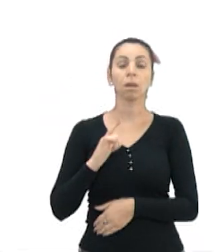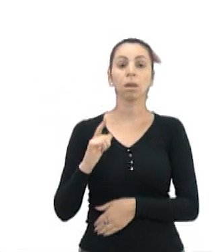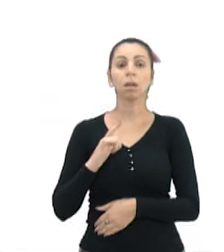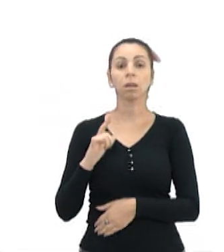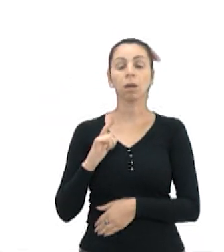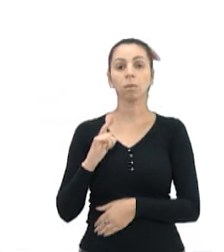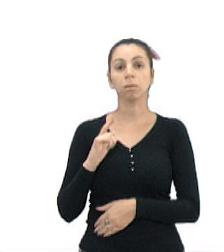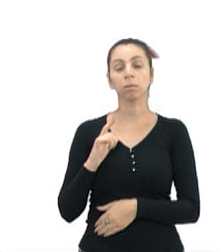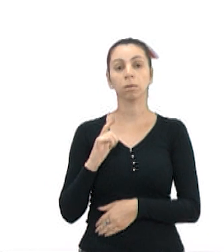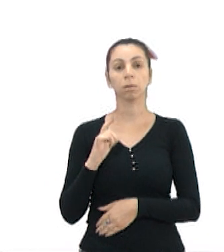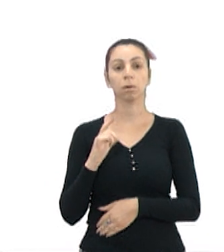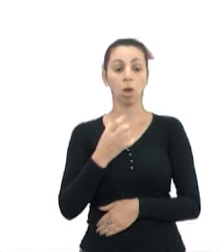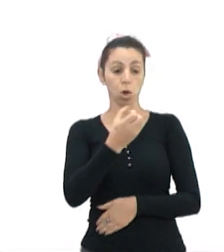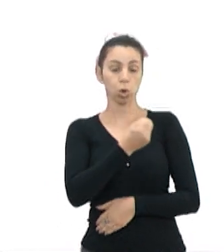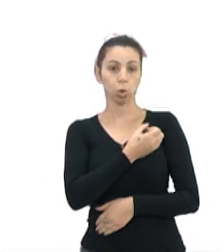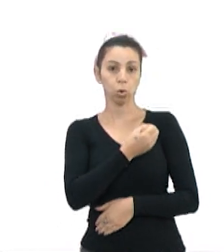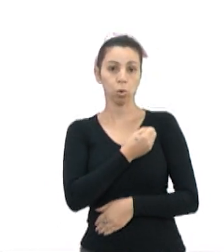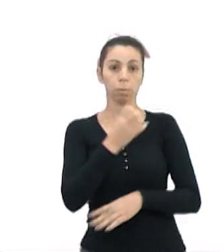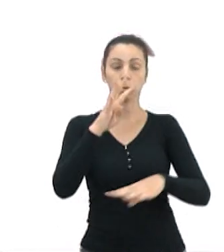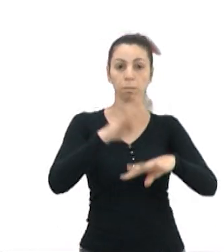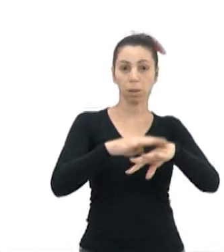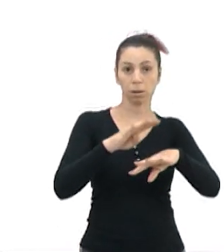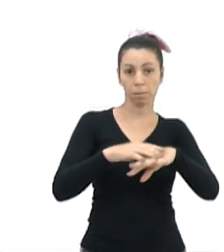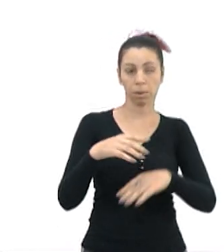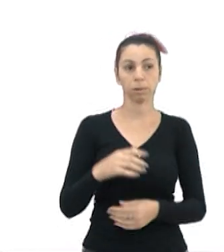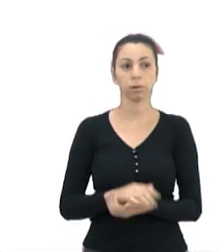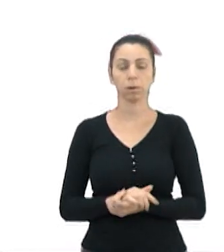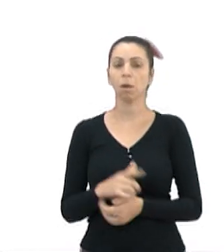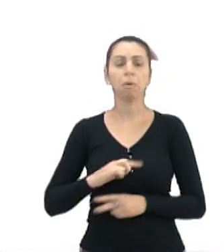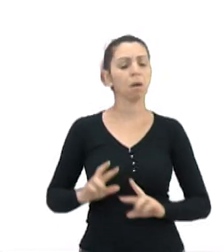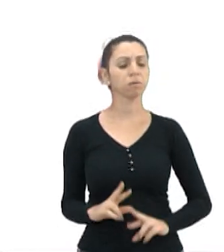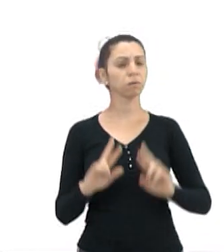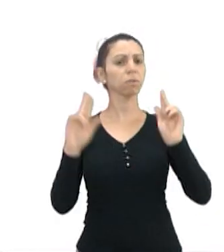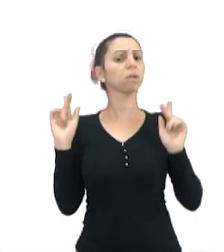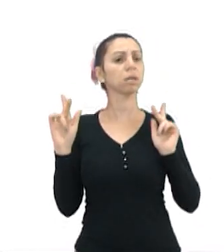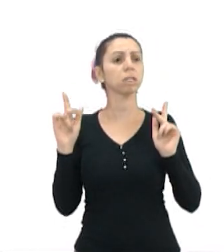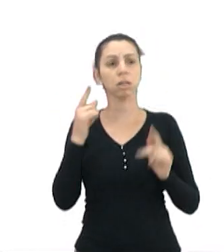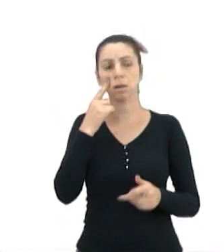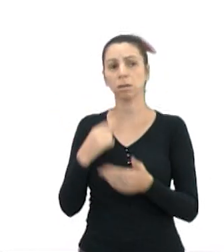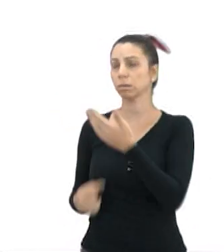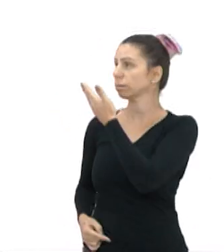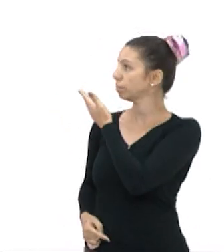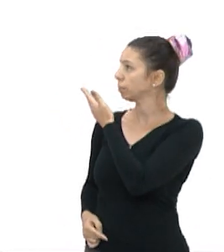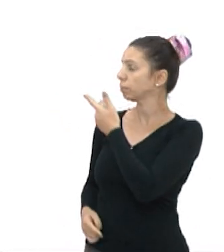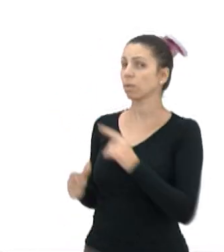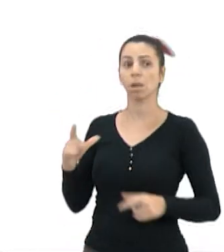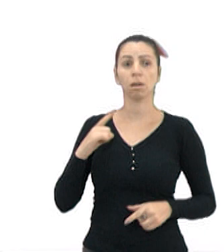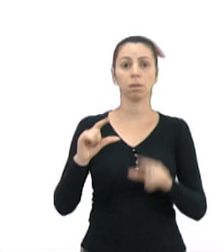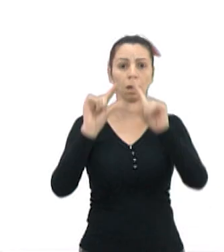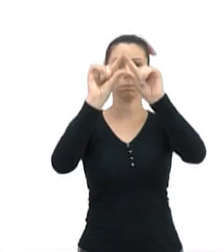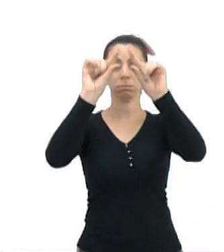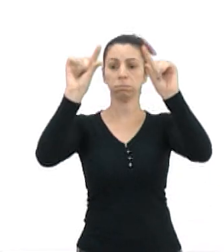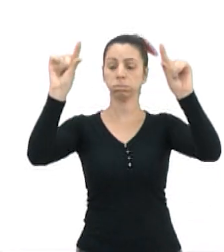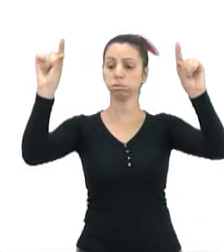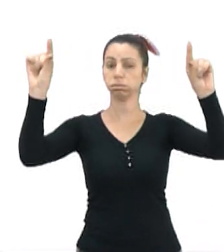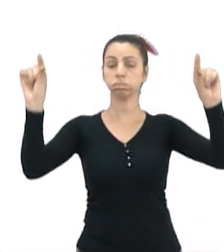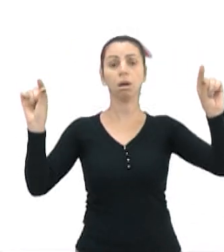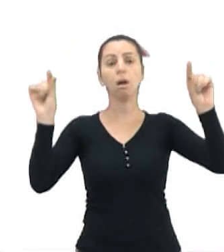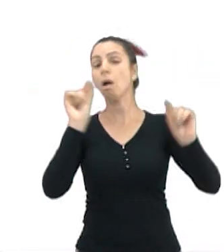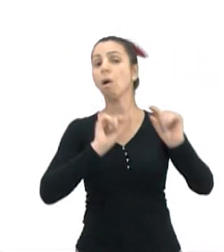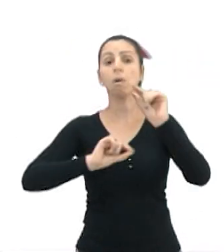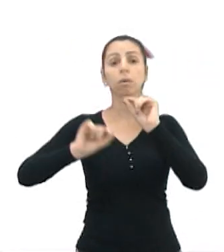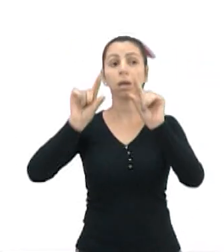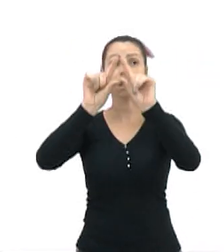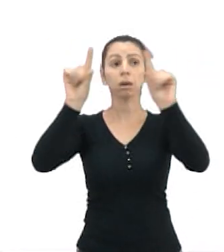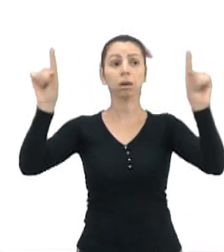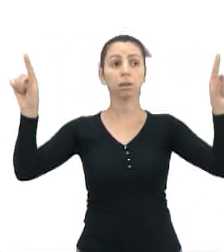algébricos. Observe as expressões. Quais as diferenças entre elas? Veja, eu tenho aqui uma expressão. Primeiro, o que é expressão? Expressão